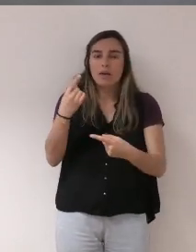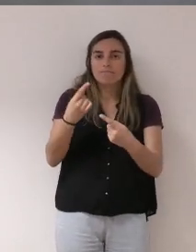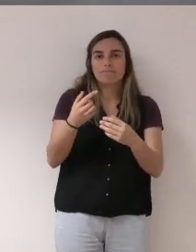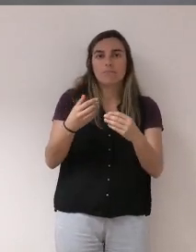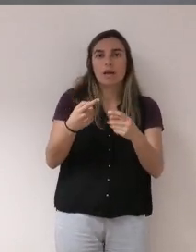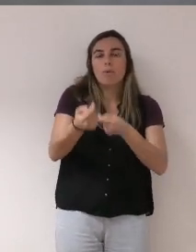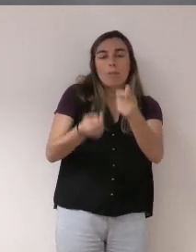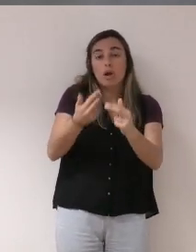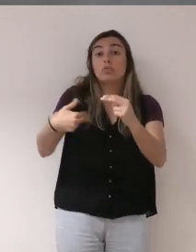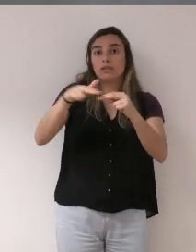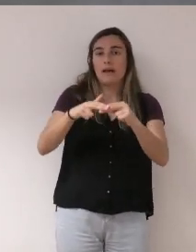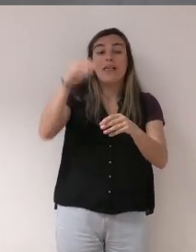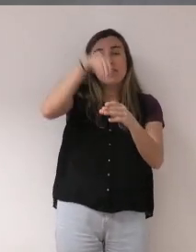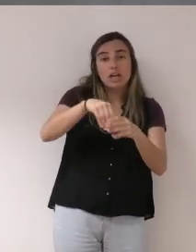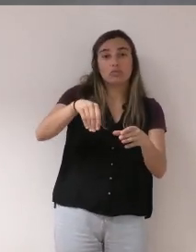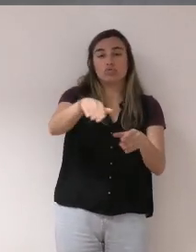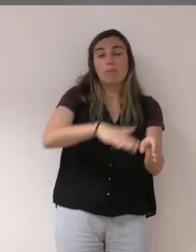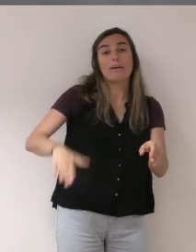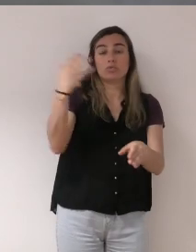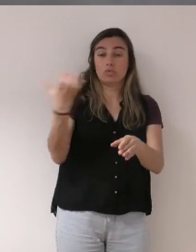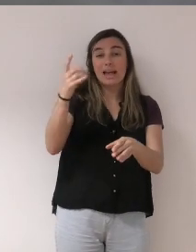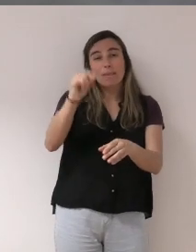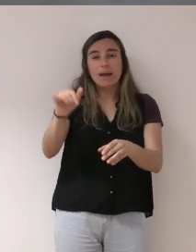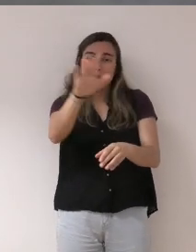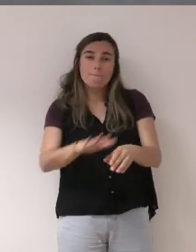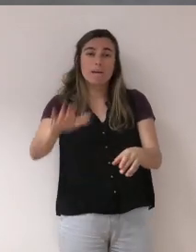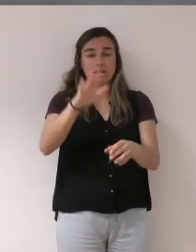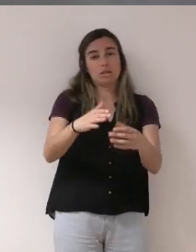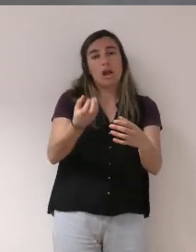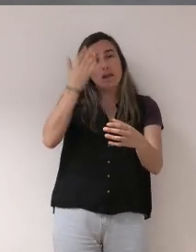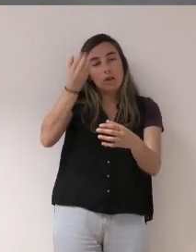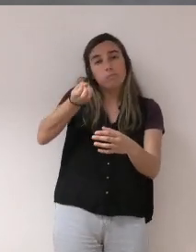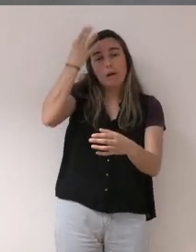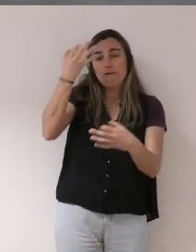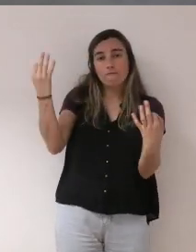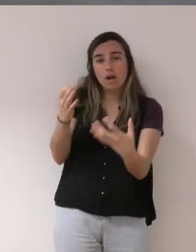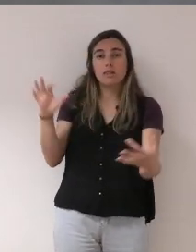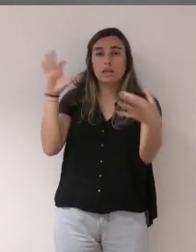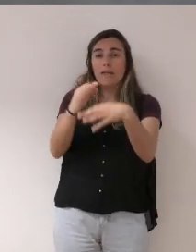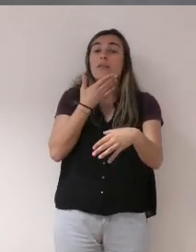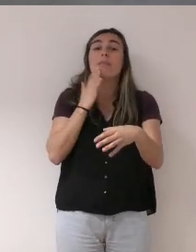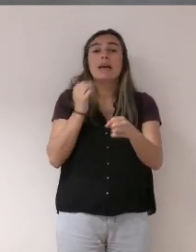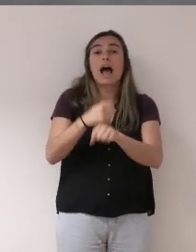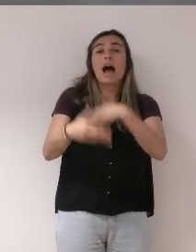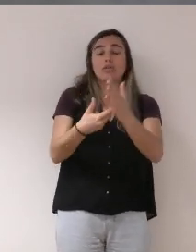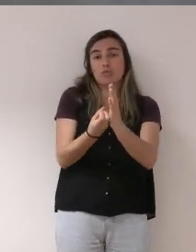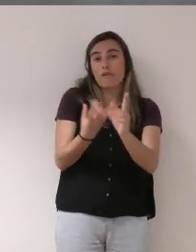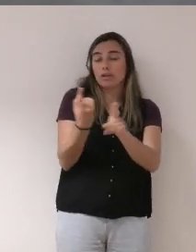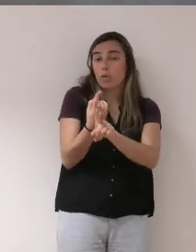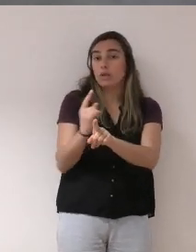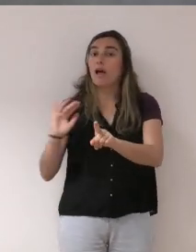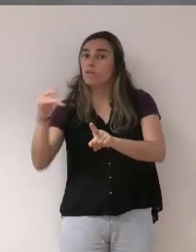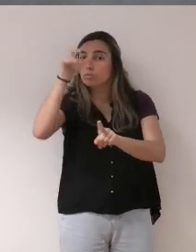Dentro de um espaço cultural e de uma linguagem criativa, a ação individual é sempre potenciada ou restringida pelas ações dos outros membros da